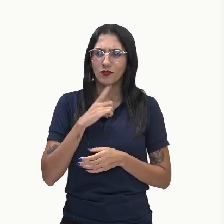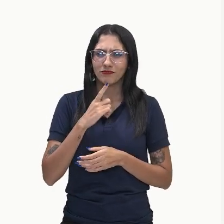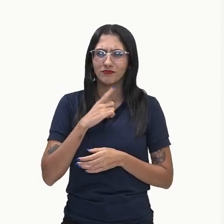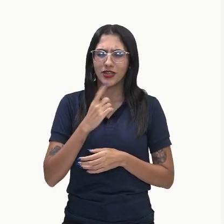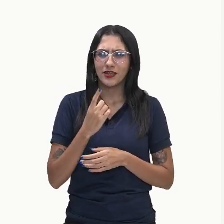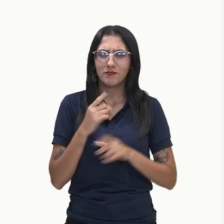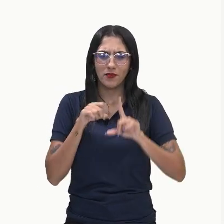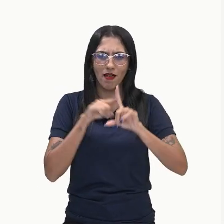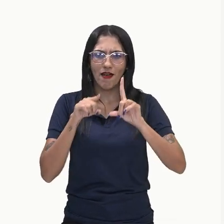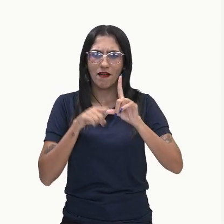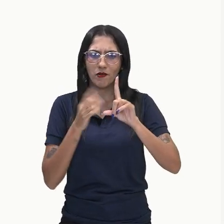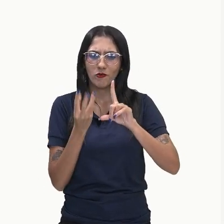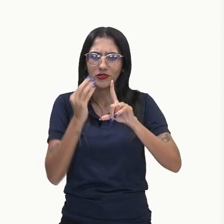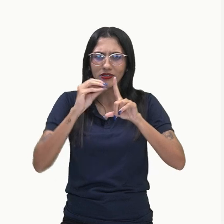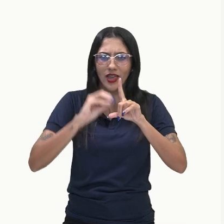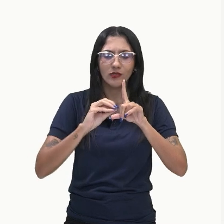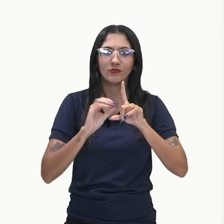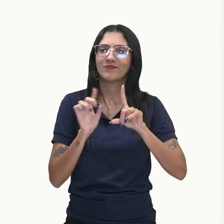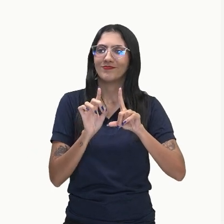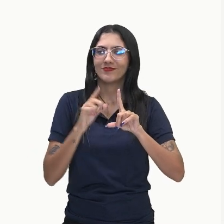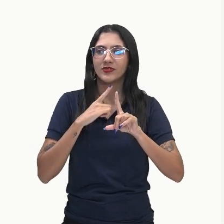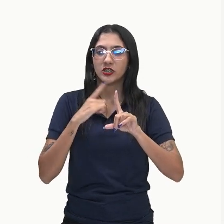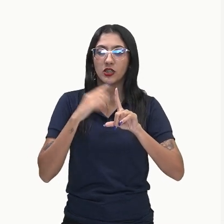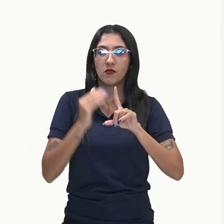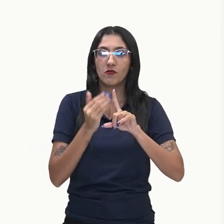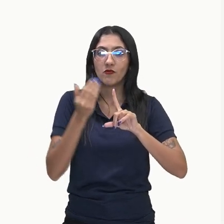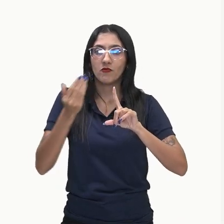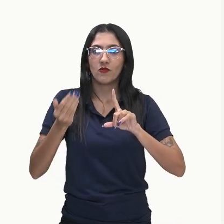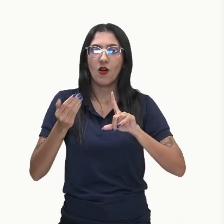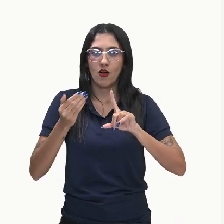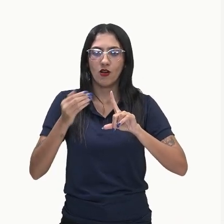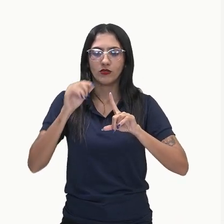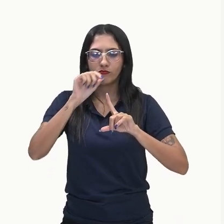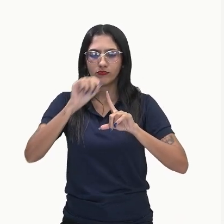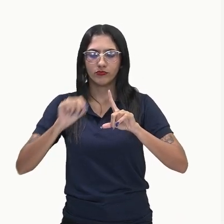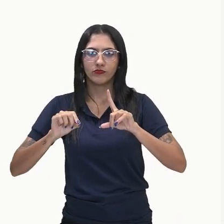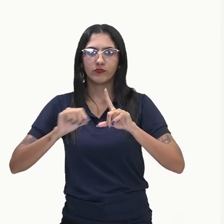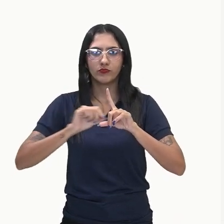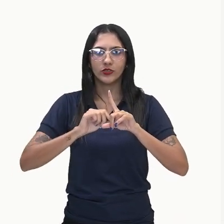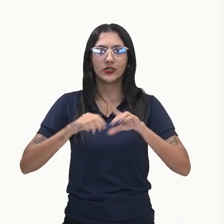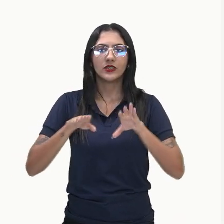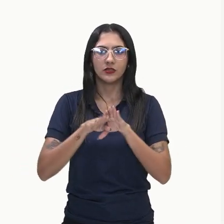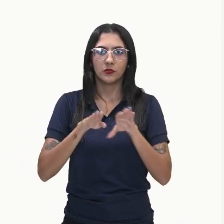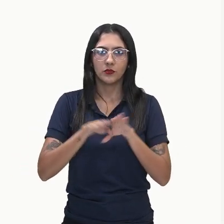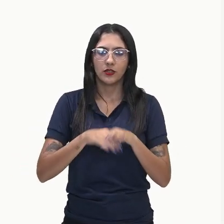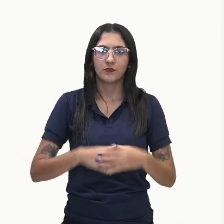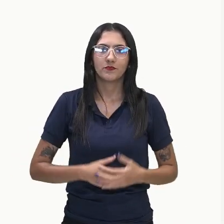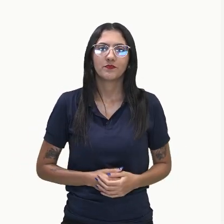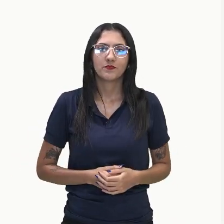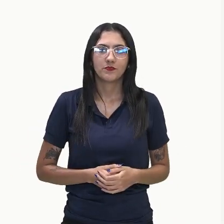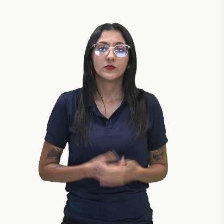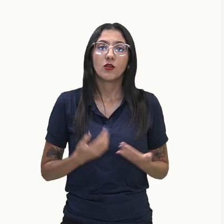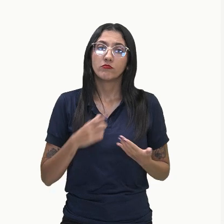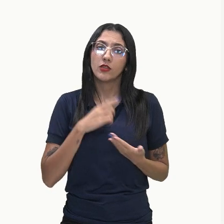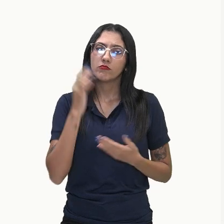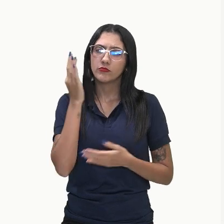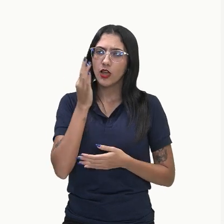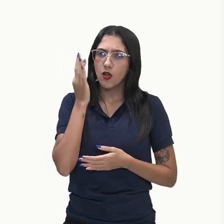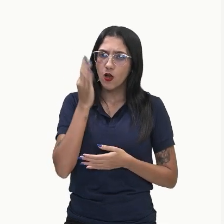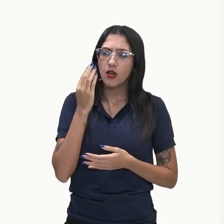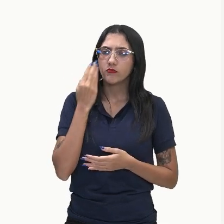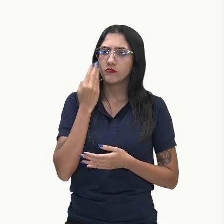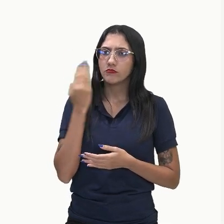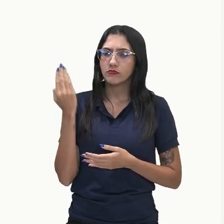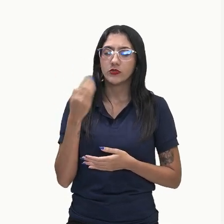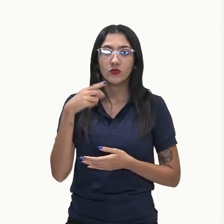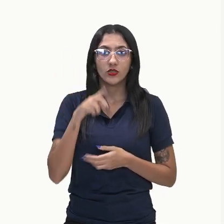ângulo interno, existe também ângulo externo, e nós temos aqui um teorema para ele, algo que